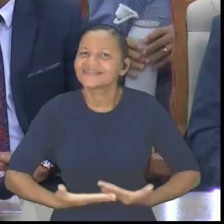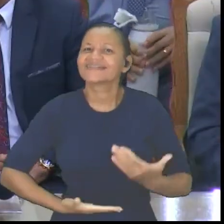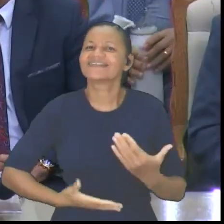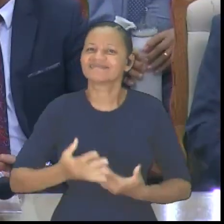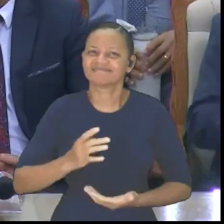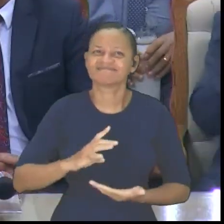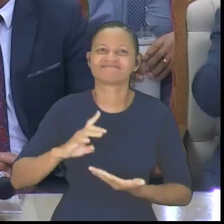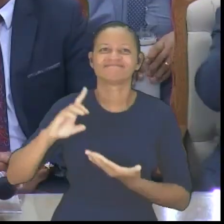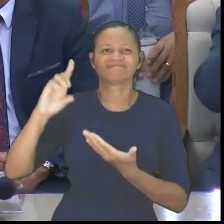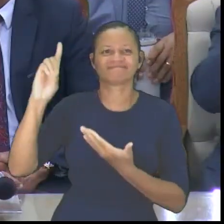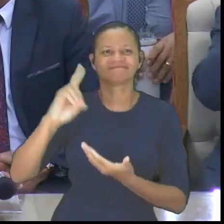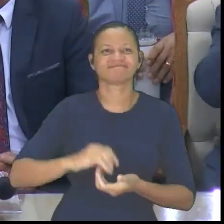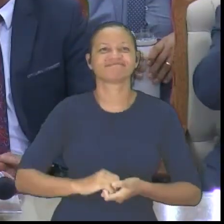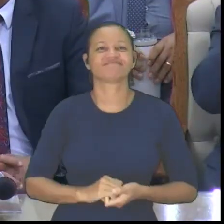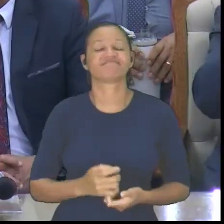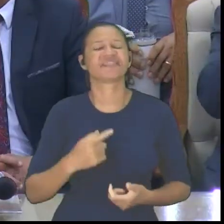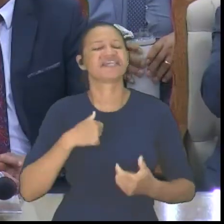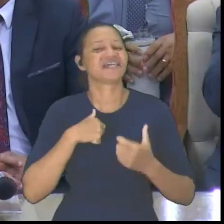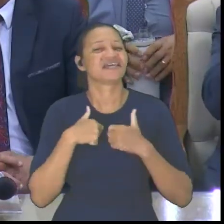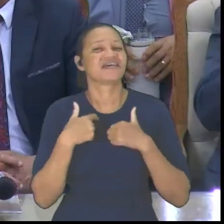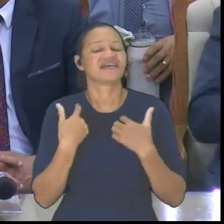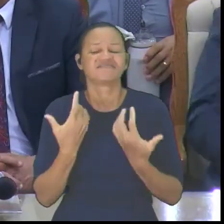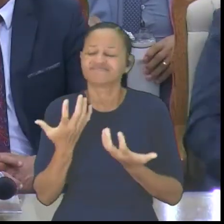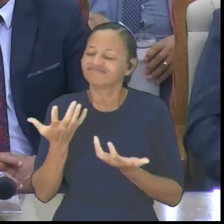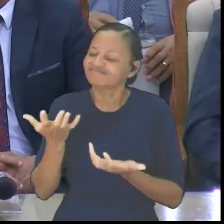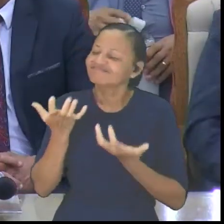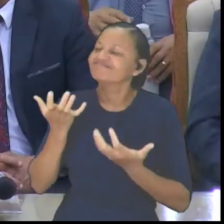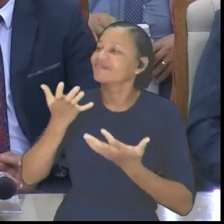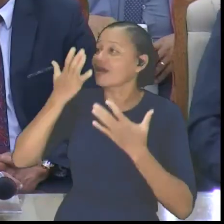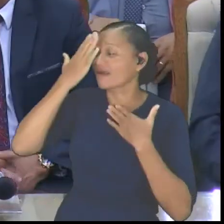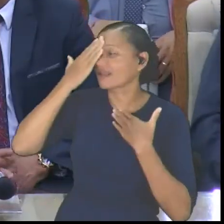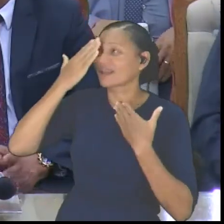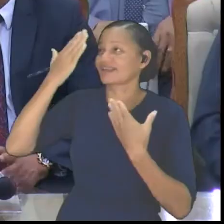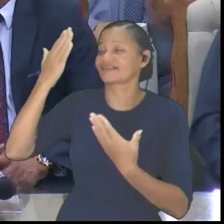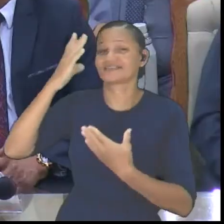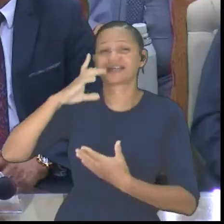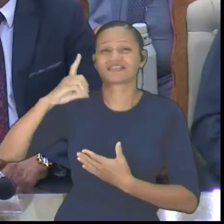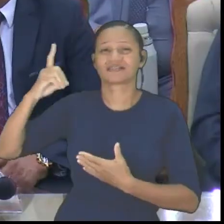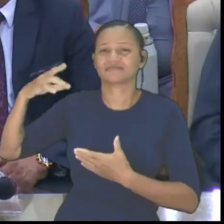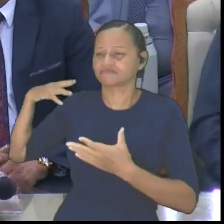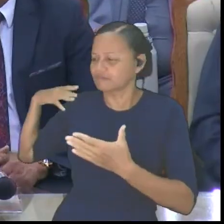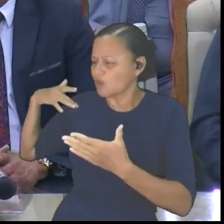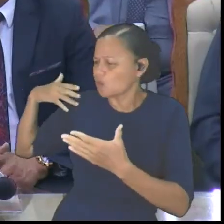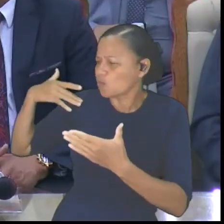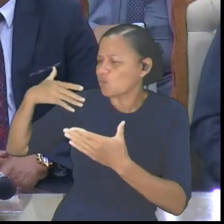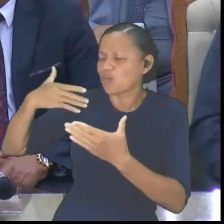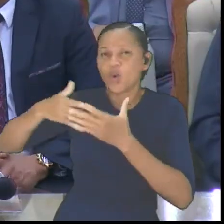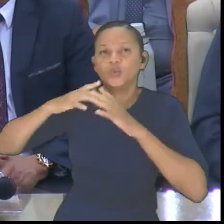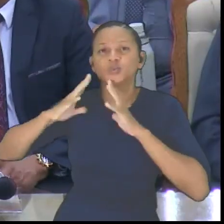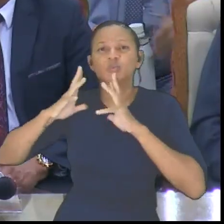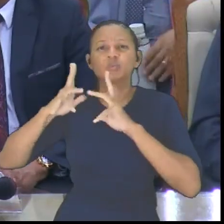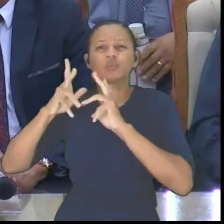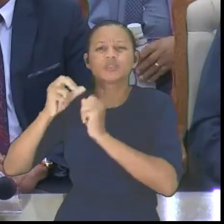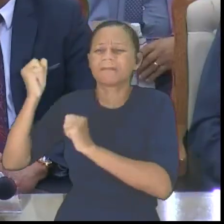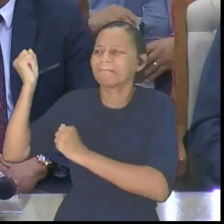Eu agradeço tudo que Ele vem fazendo por mim até o dia de